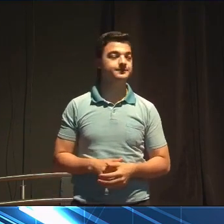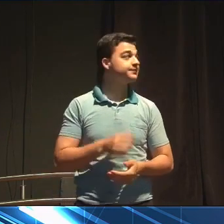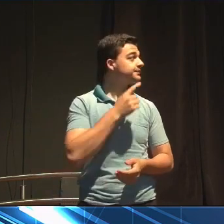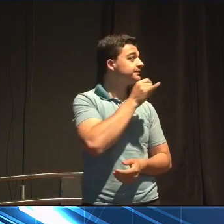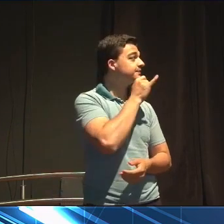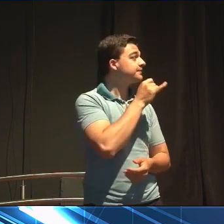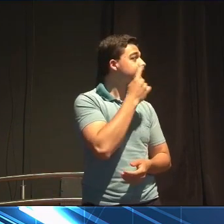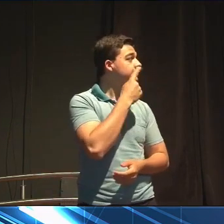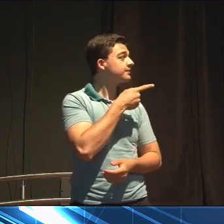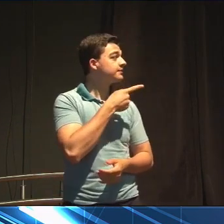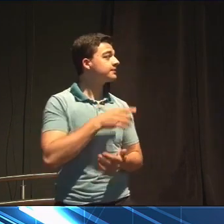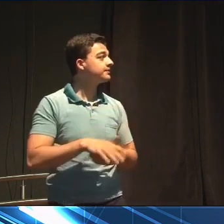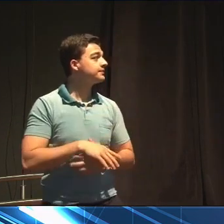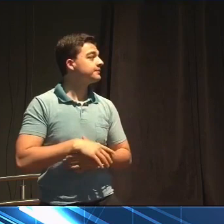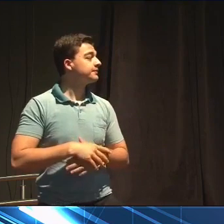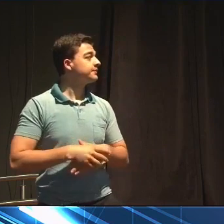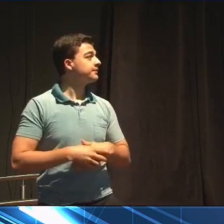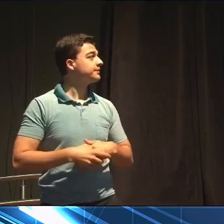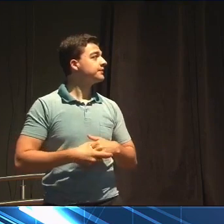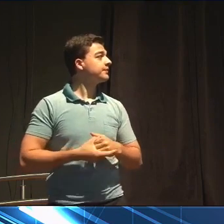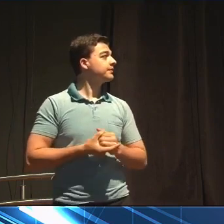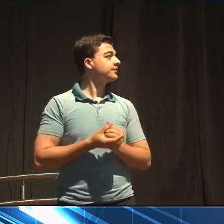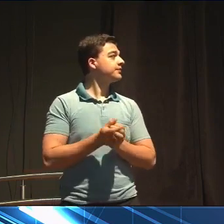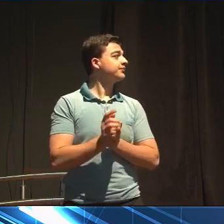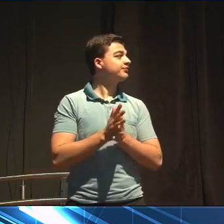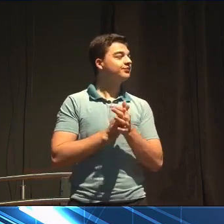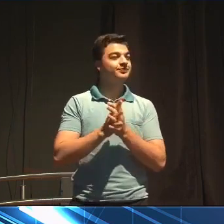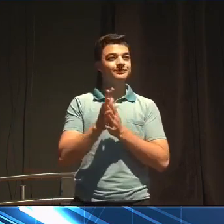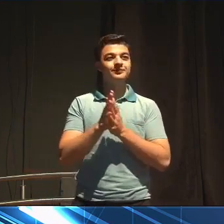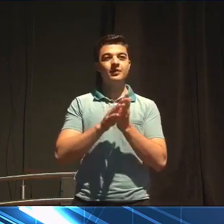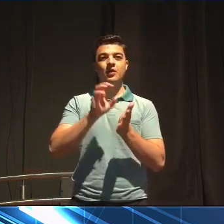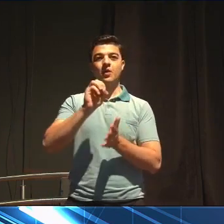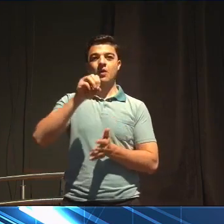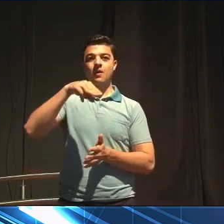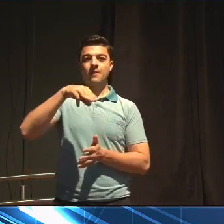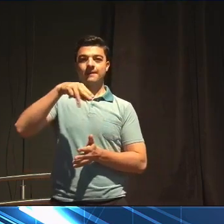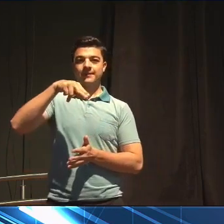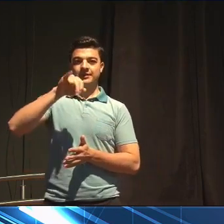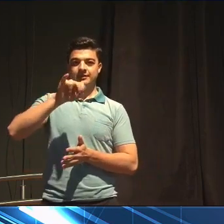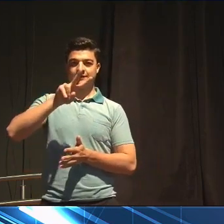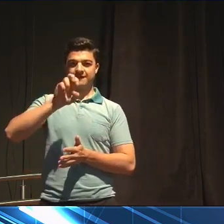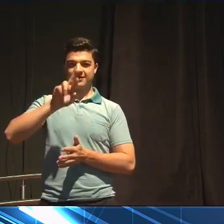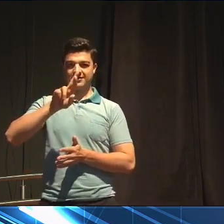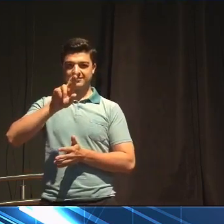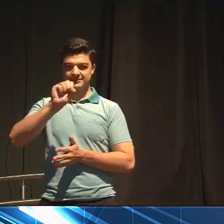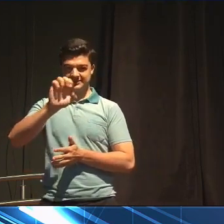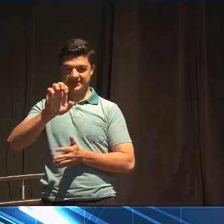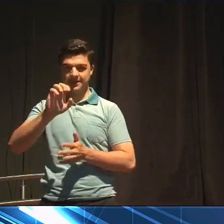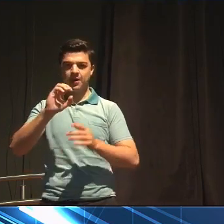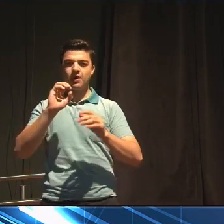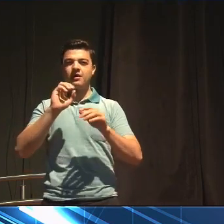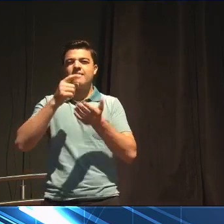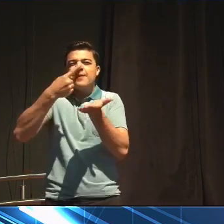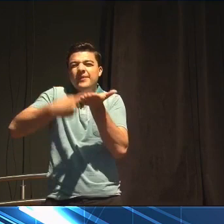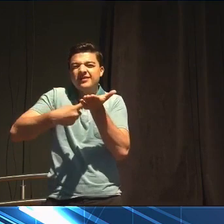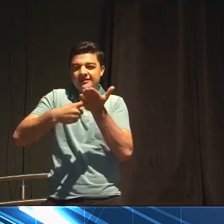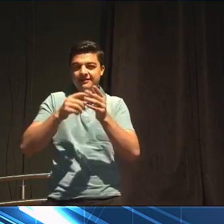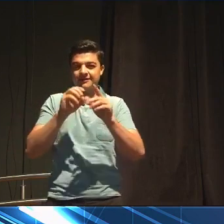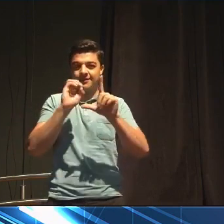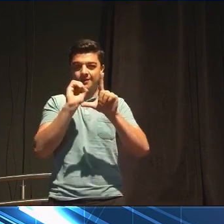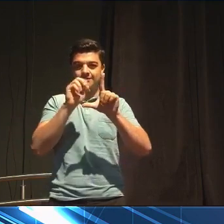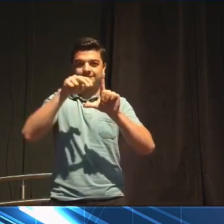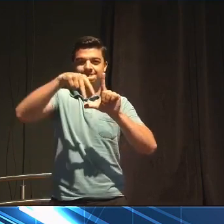Esse é o exemplo de utilização, do Omniverse para criação de 3D, então imaginem aí um jogo em realidade